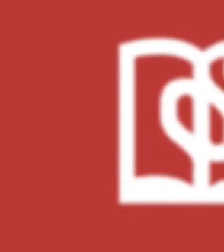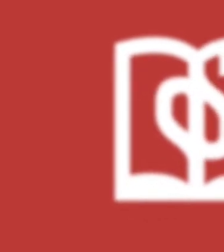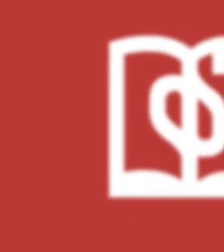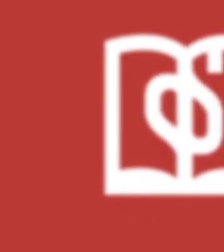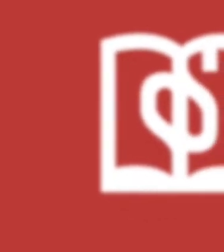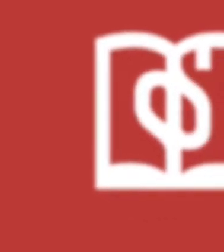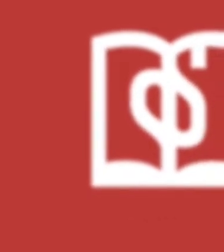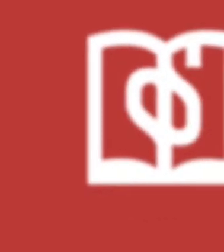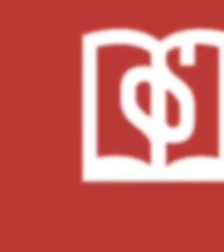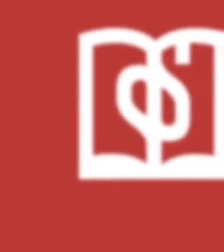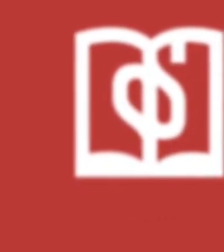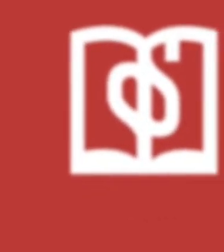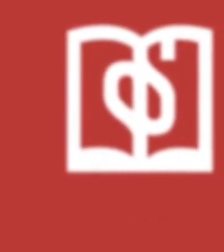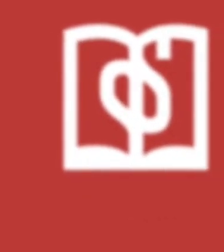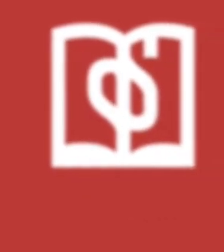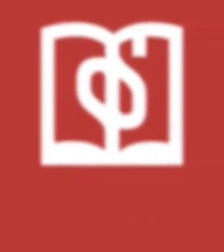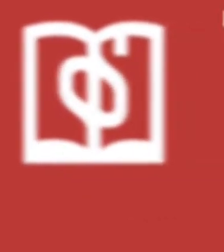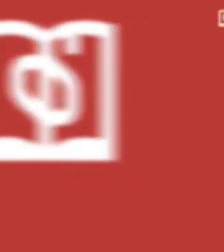do...